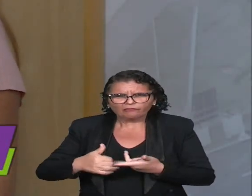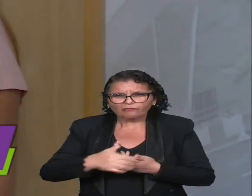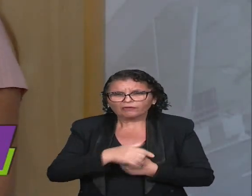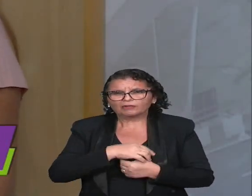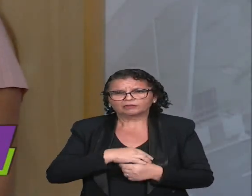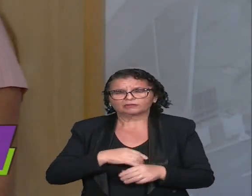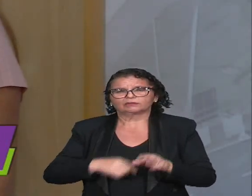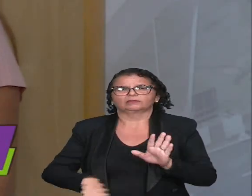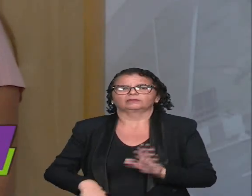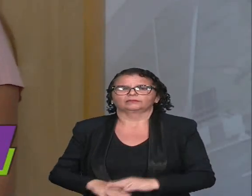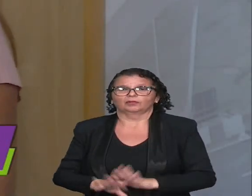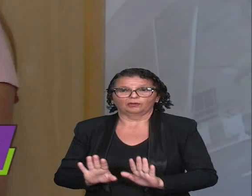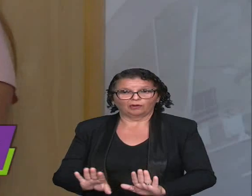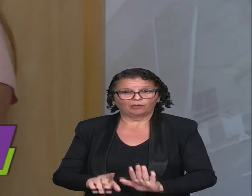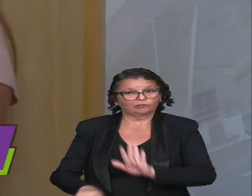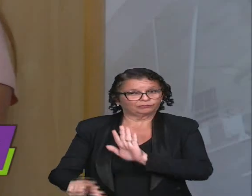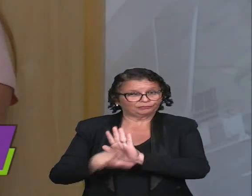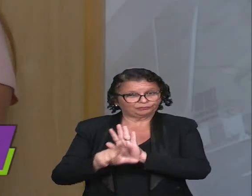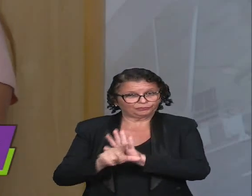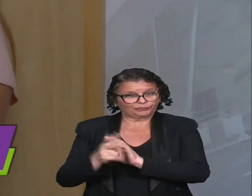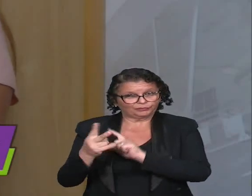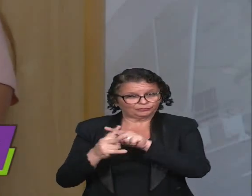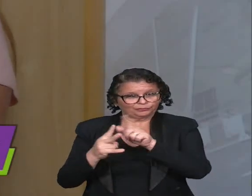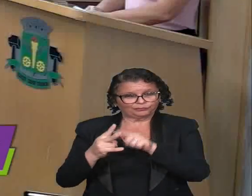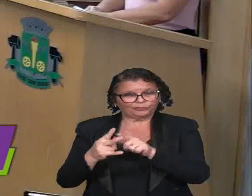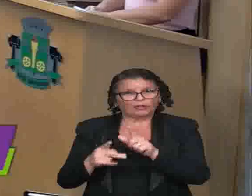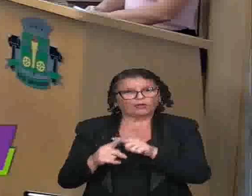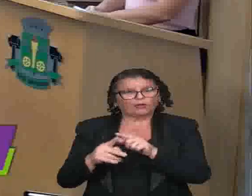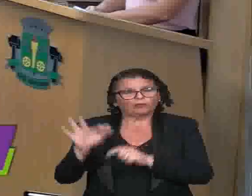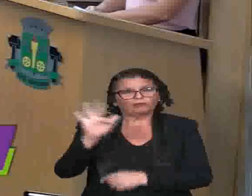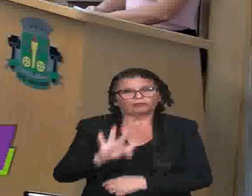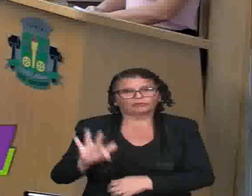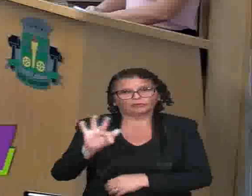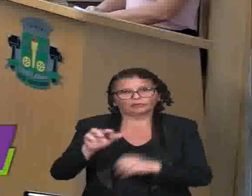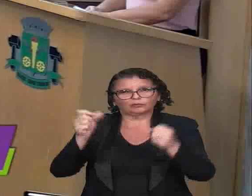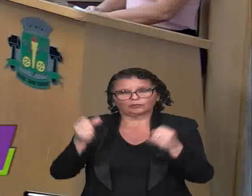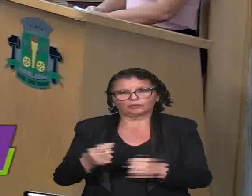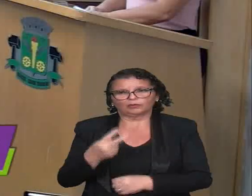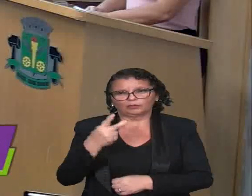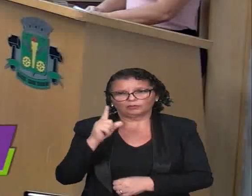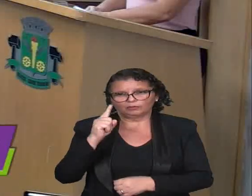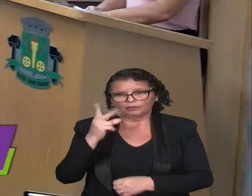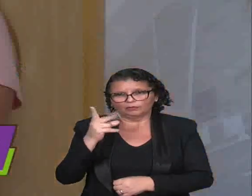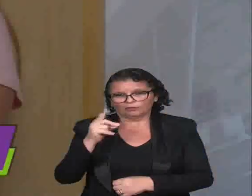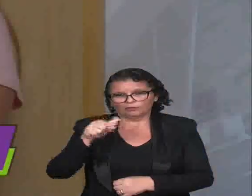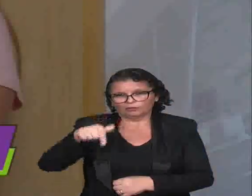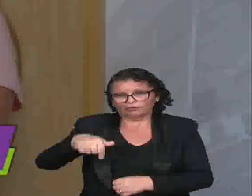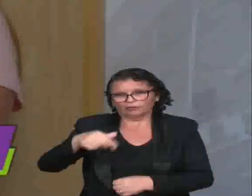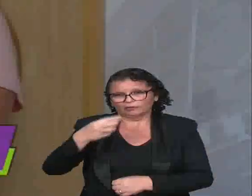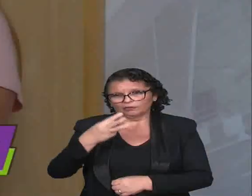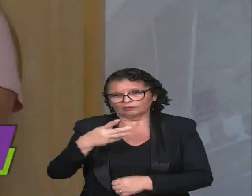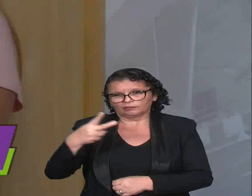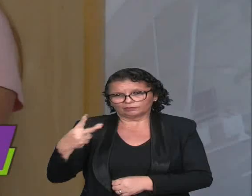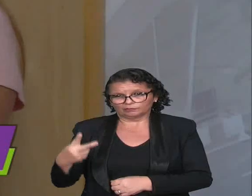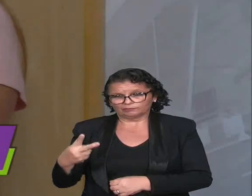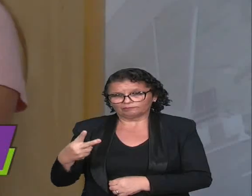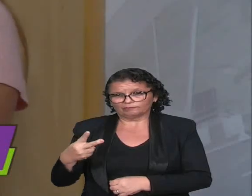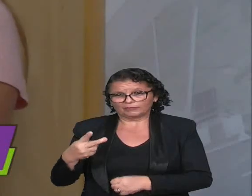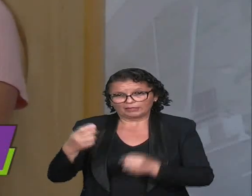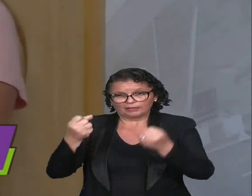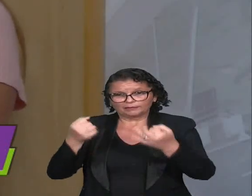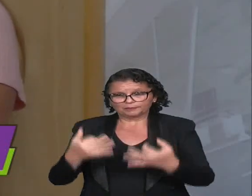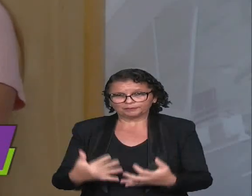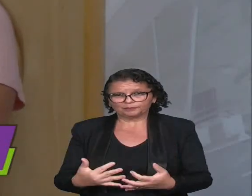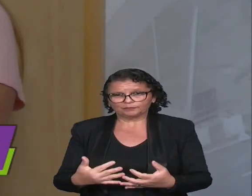duas leis uma lei federal que fala aqui ó número 12.732 que